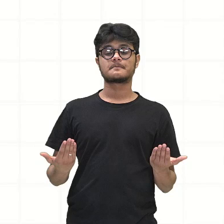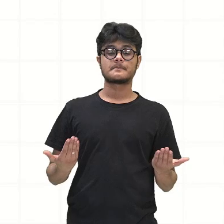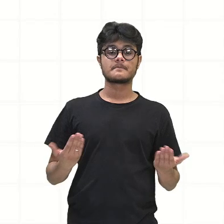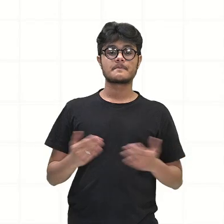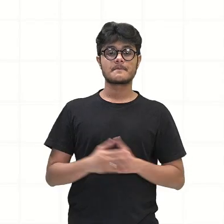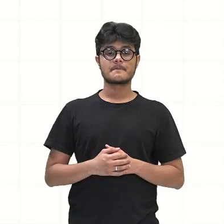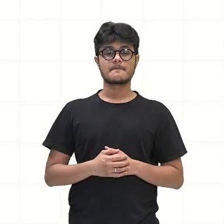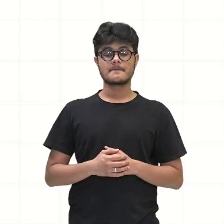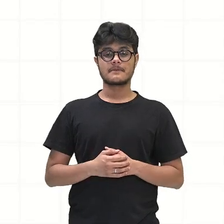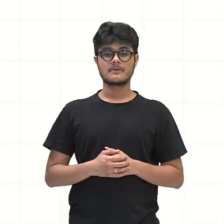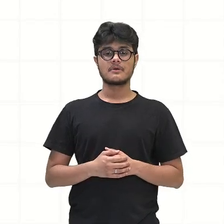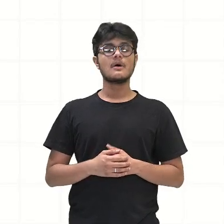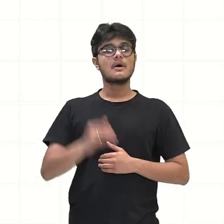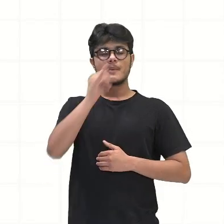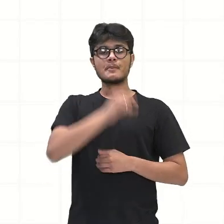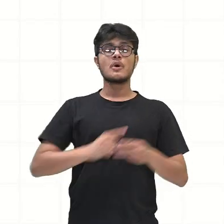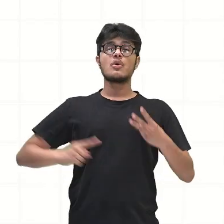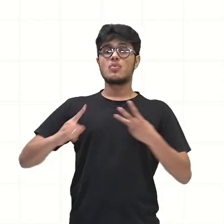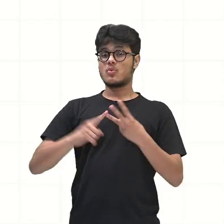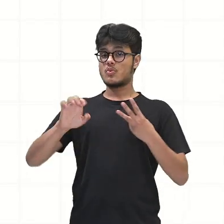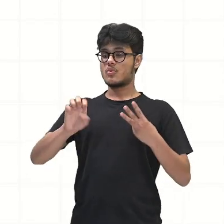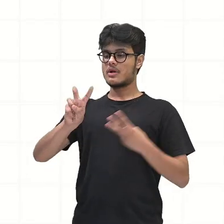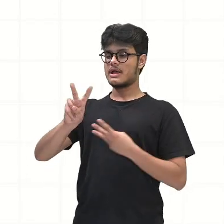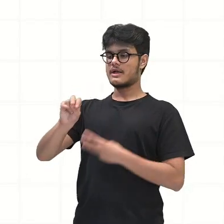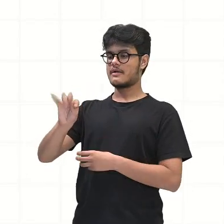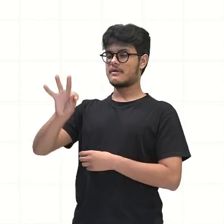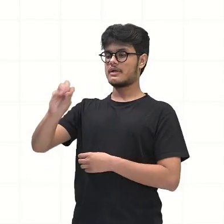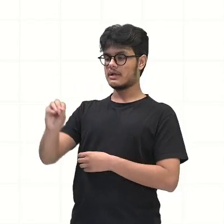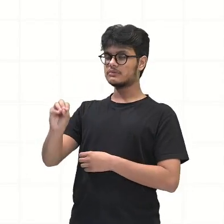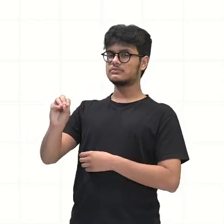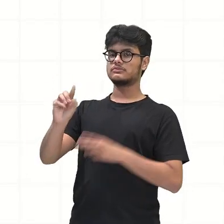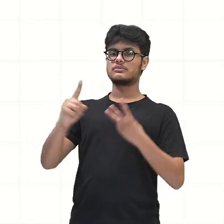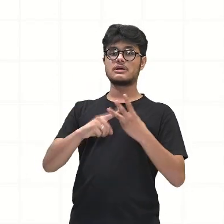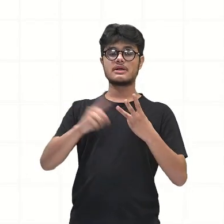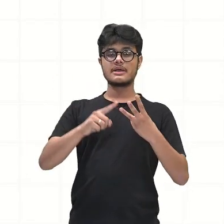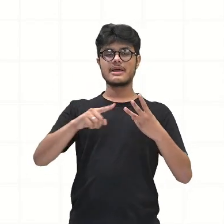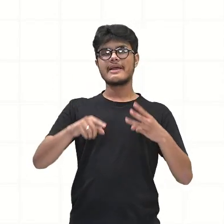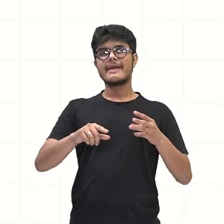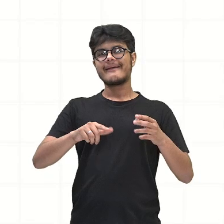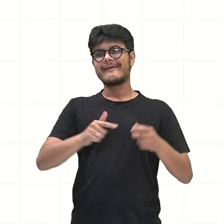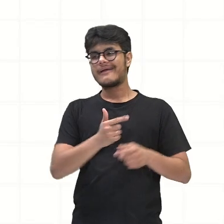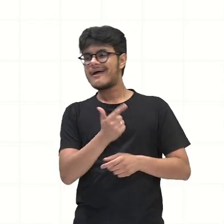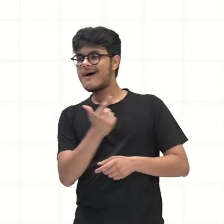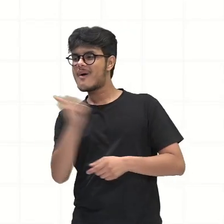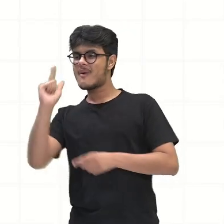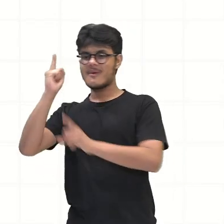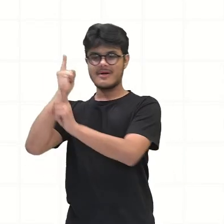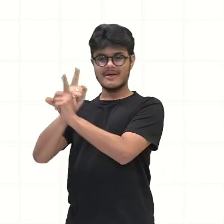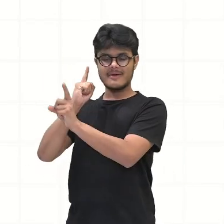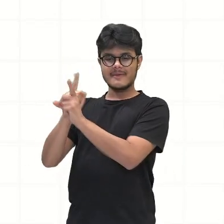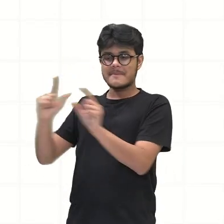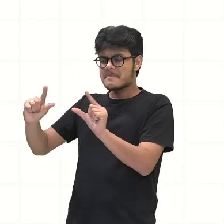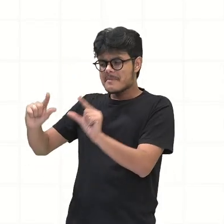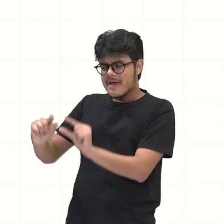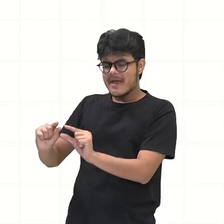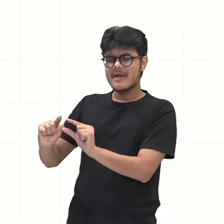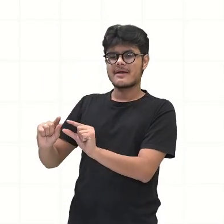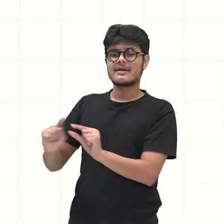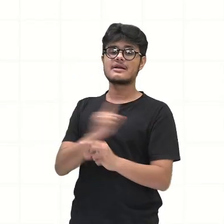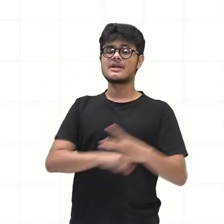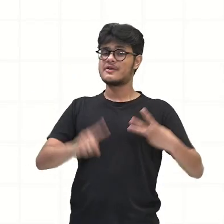o evento, ele vai sempre ser um subconjunto, ele sempre vai ser menor